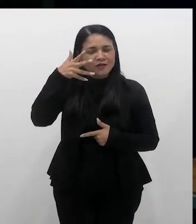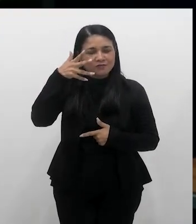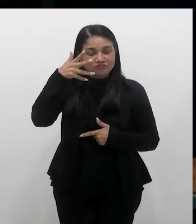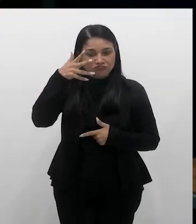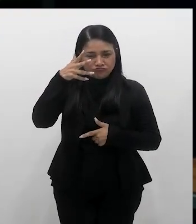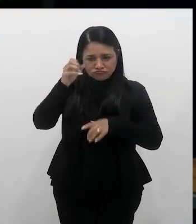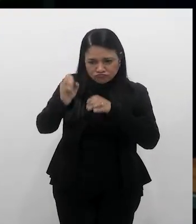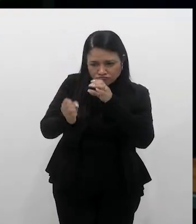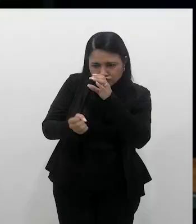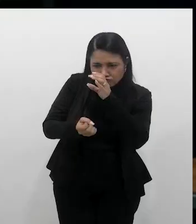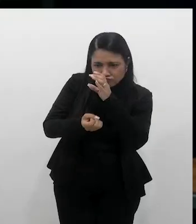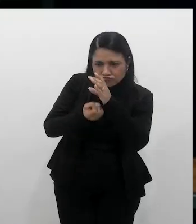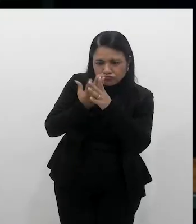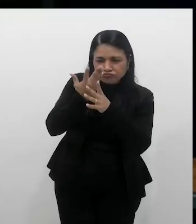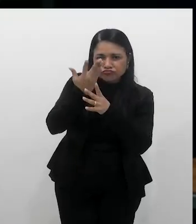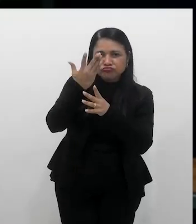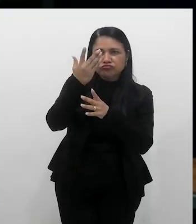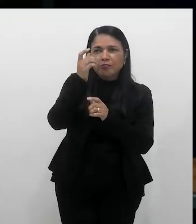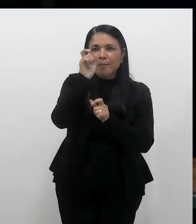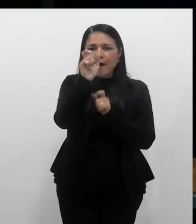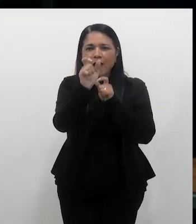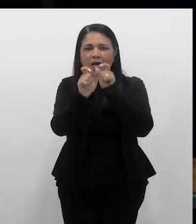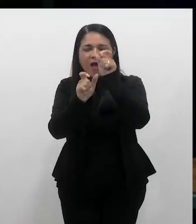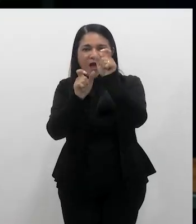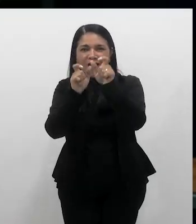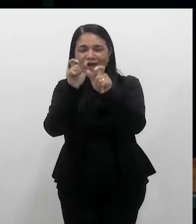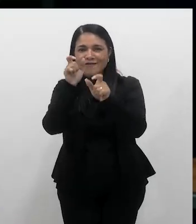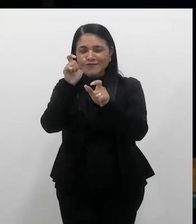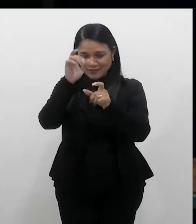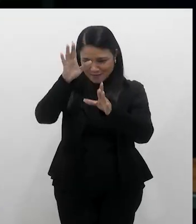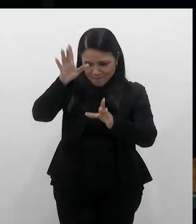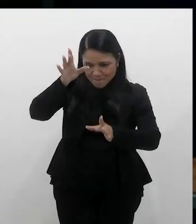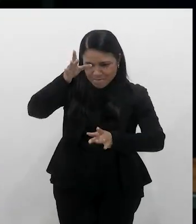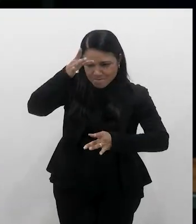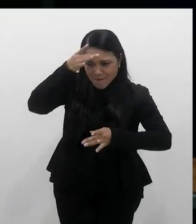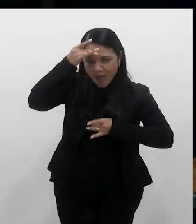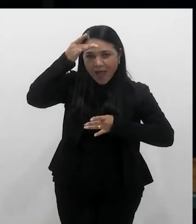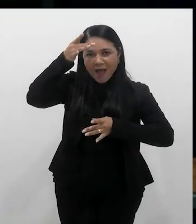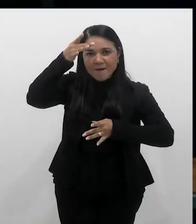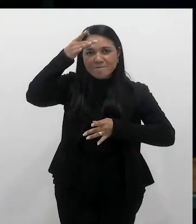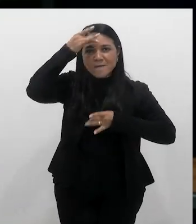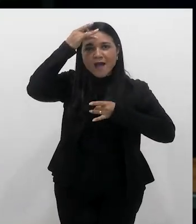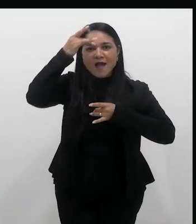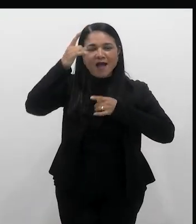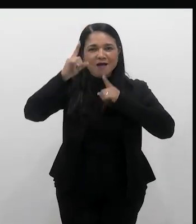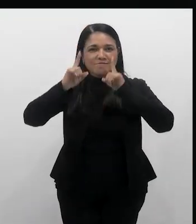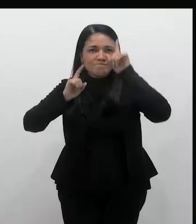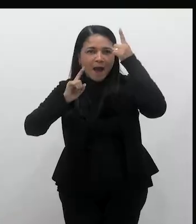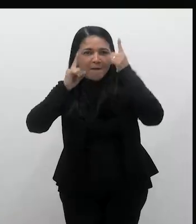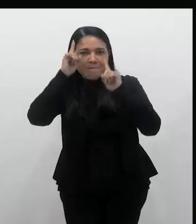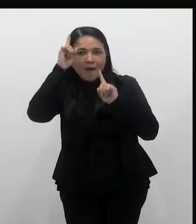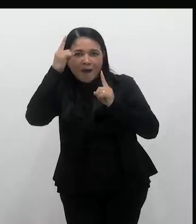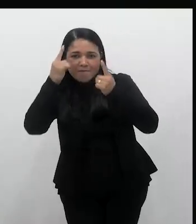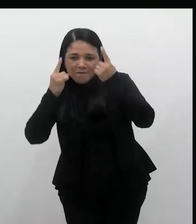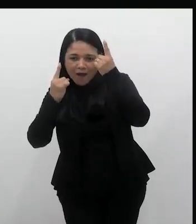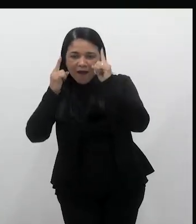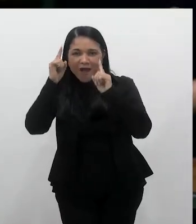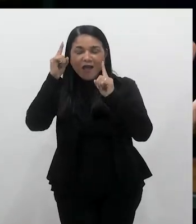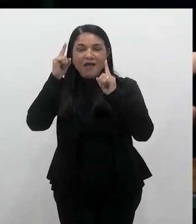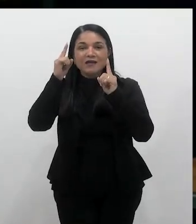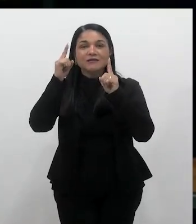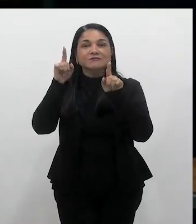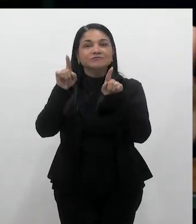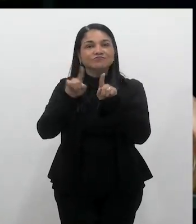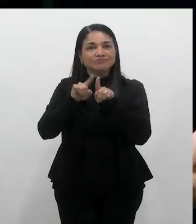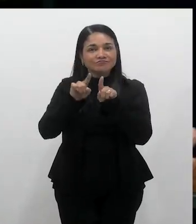a palavra começa a produzir gestos e convidar a produções de gestos, né? E da mesma forma, você